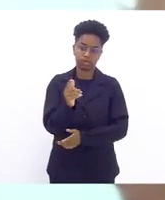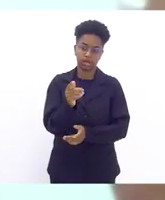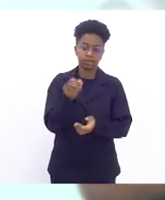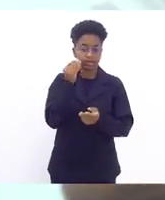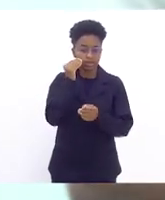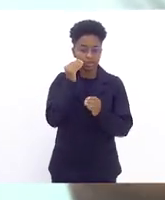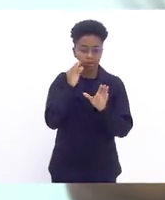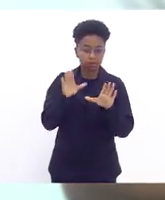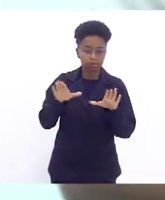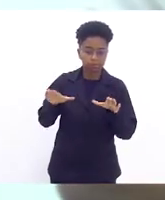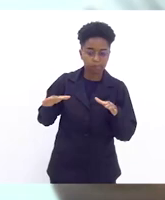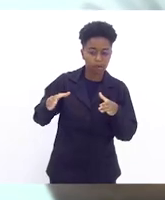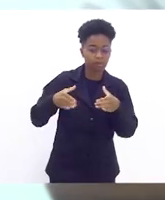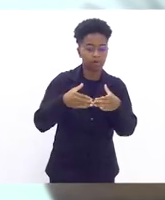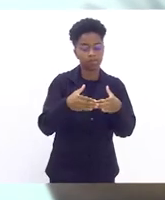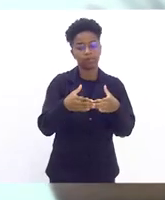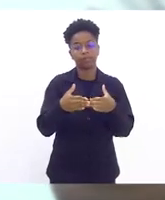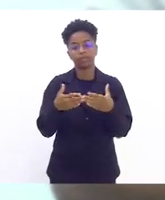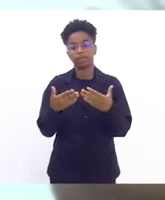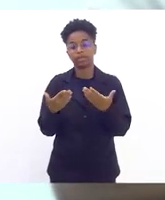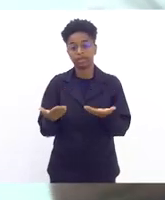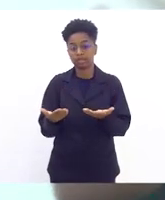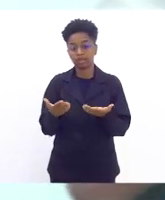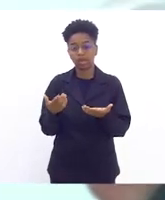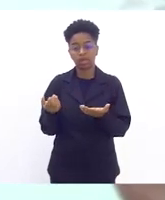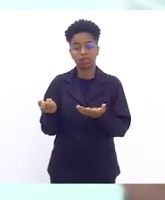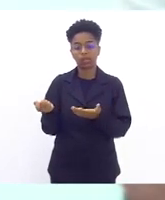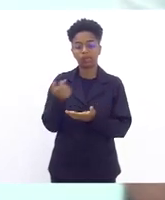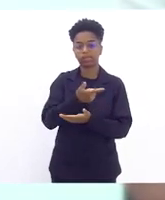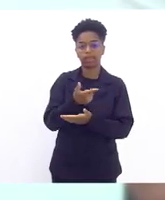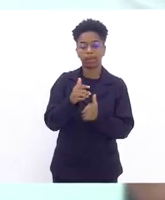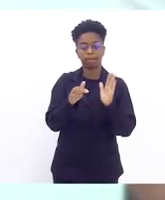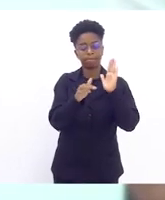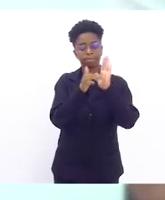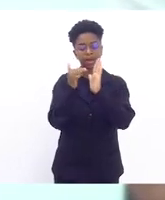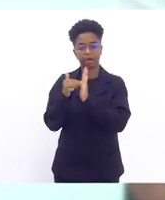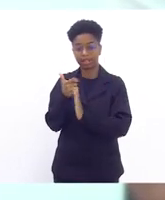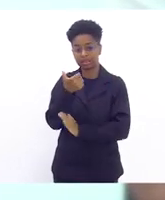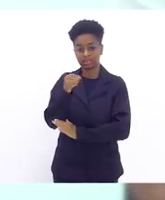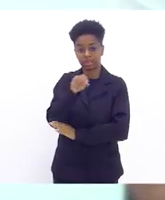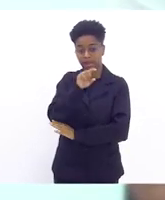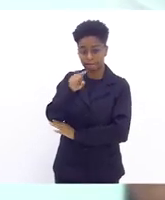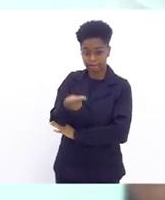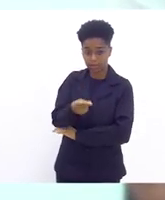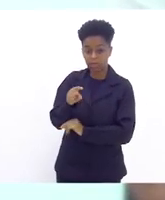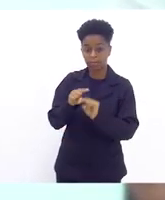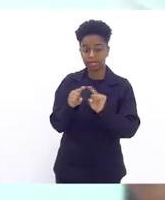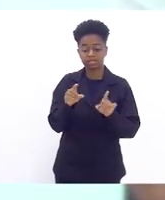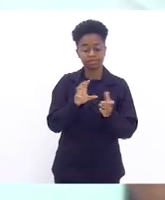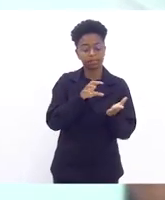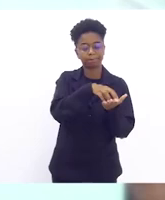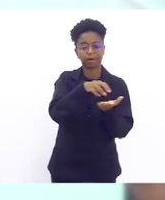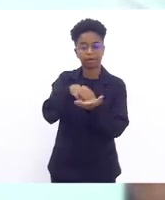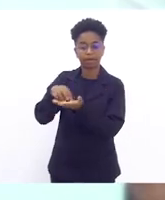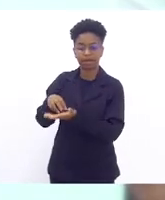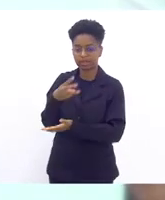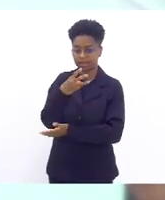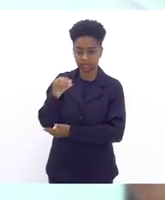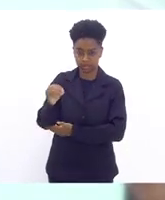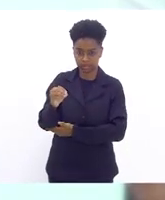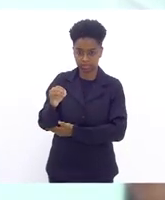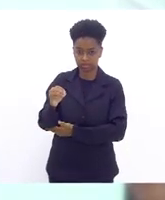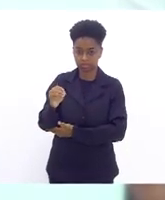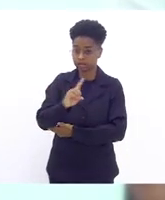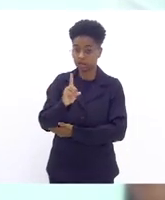aglomeração ao invés ao invés de fazer 10 mil castrações mais dividir em 30 bases eles fizeram